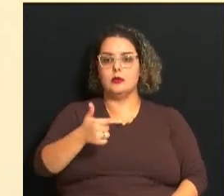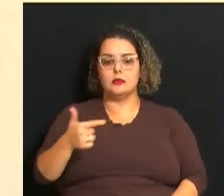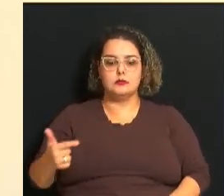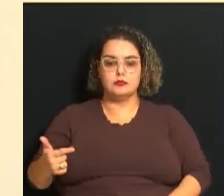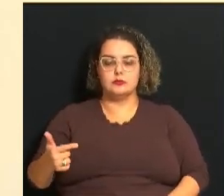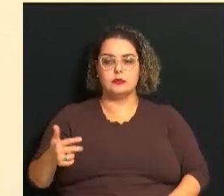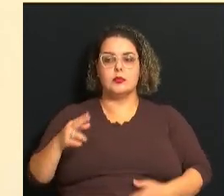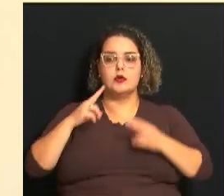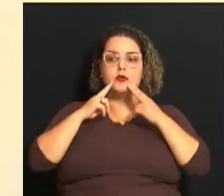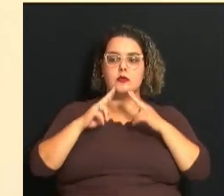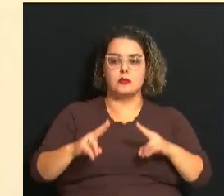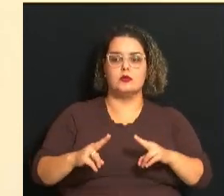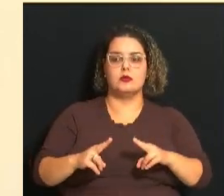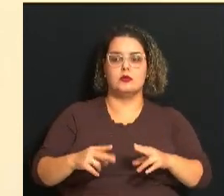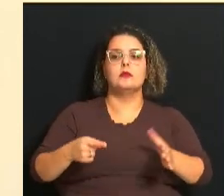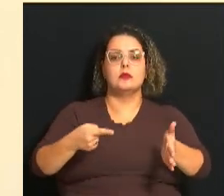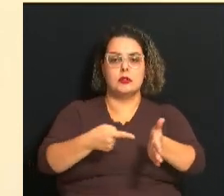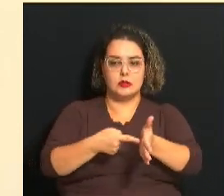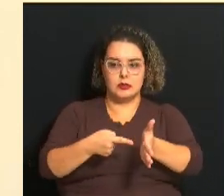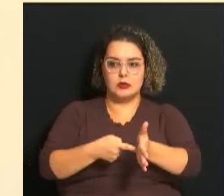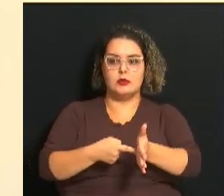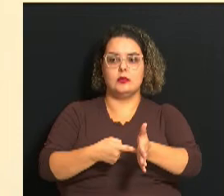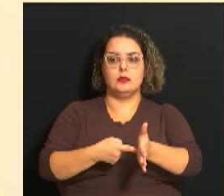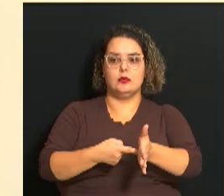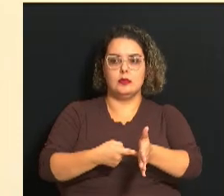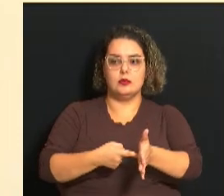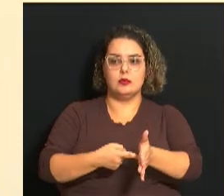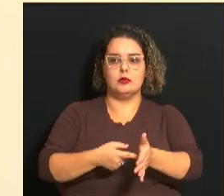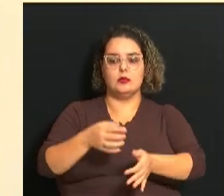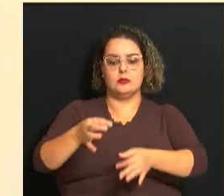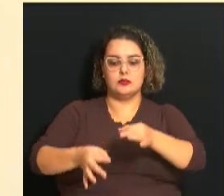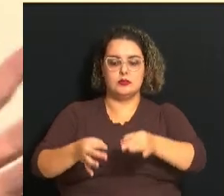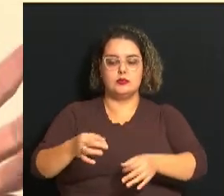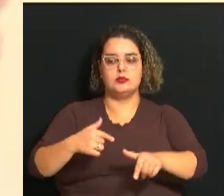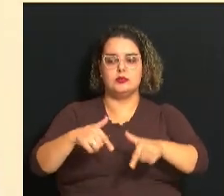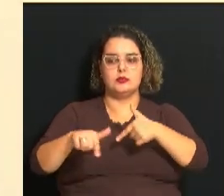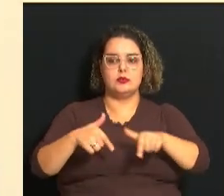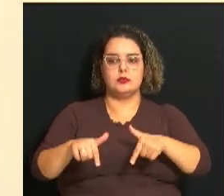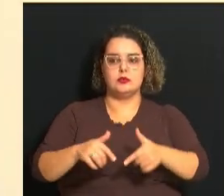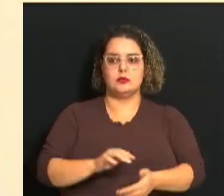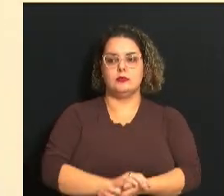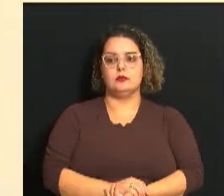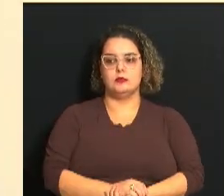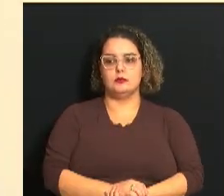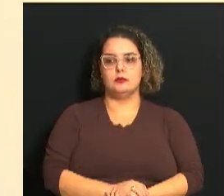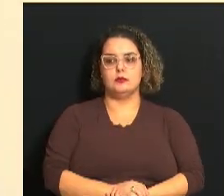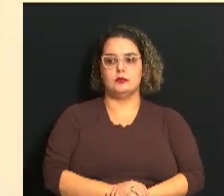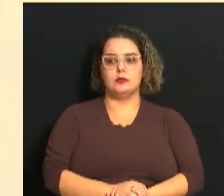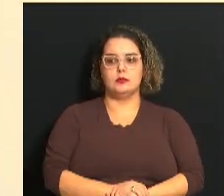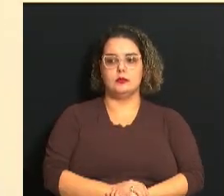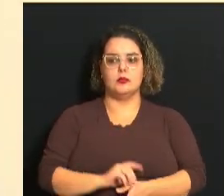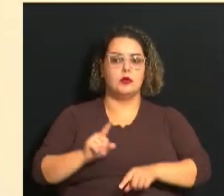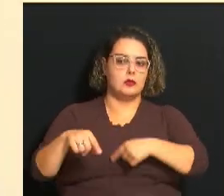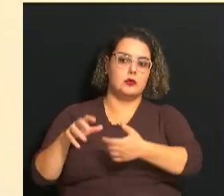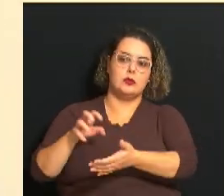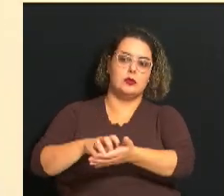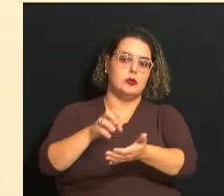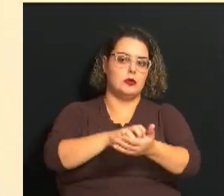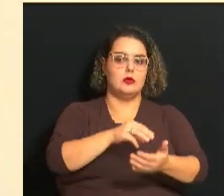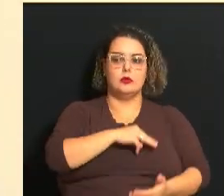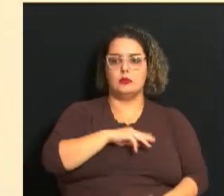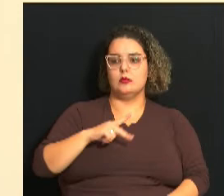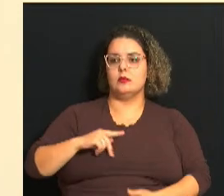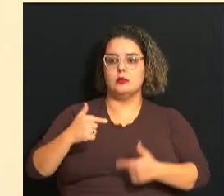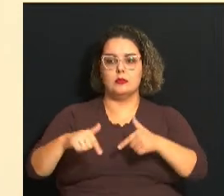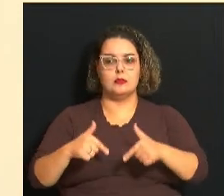os cinco exato dele denunciar isso nem que seja a justiça do trabalho as outros órgãos também como Ministério Trabalho e Emprego